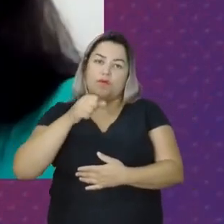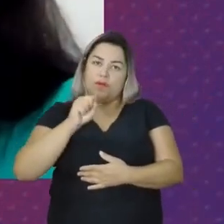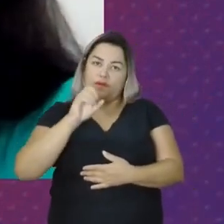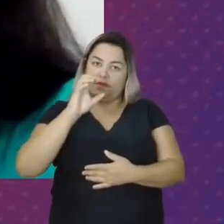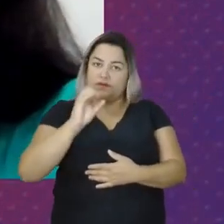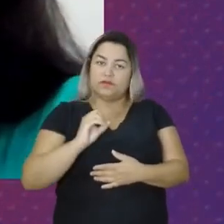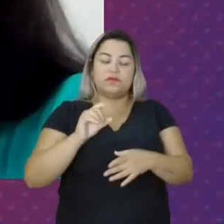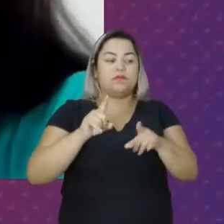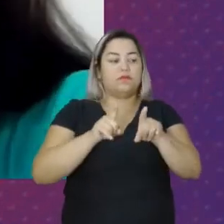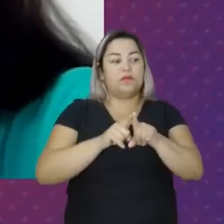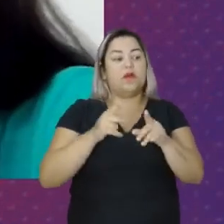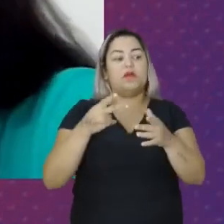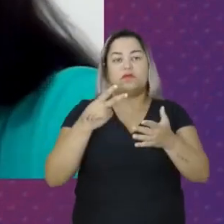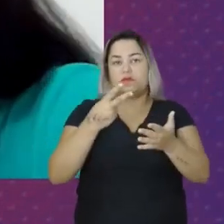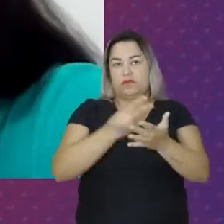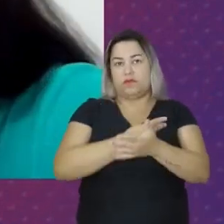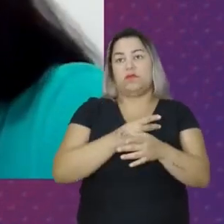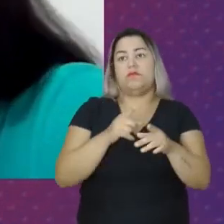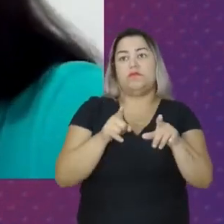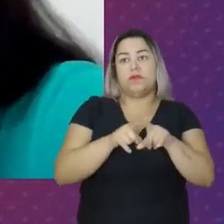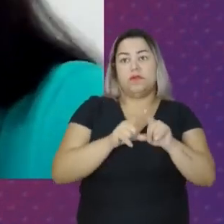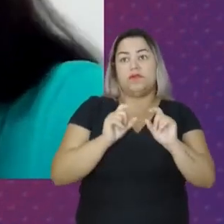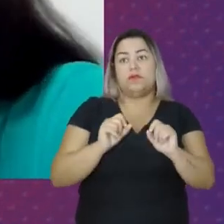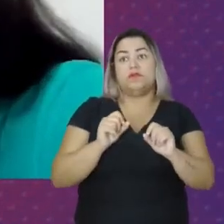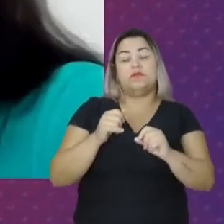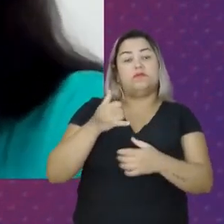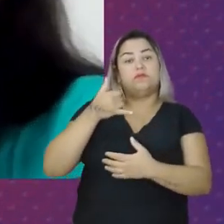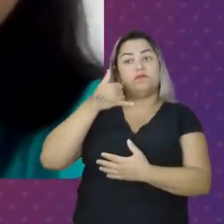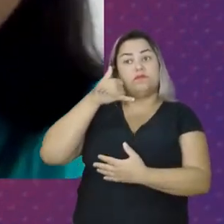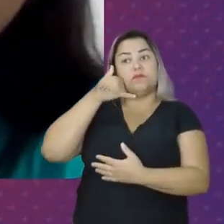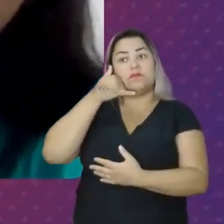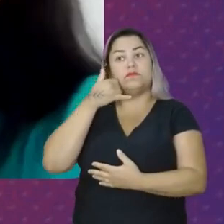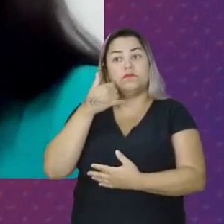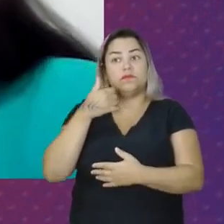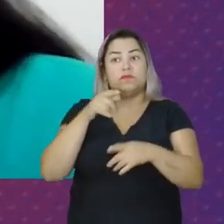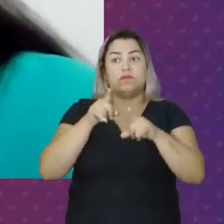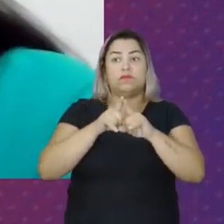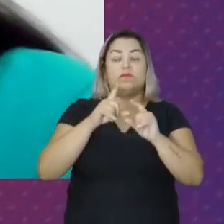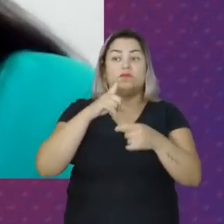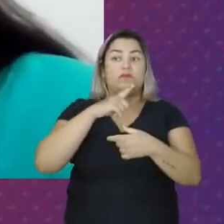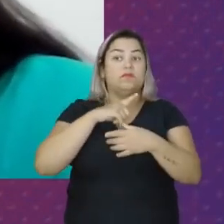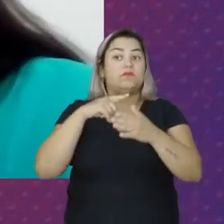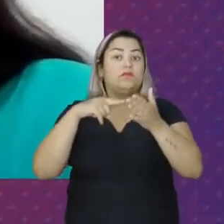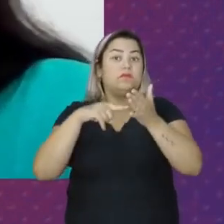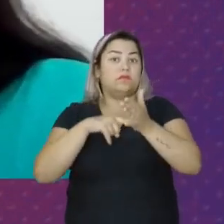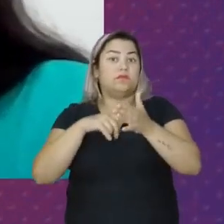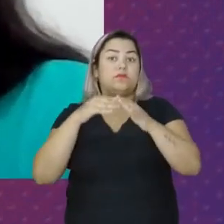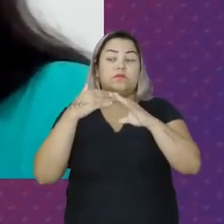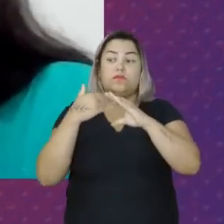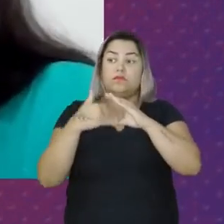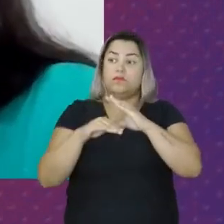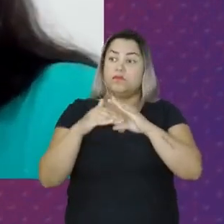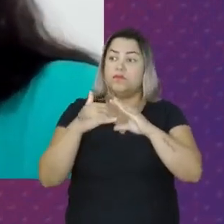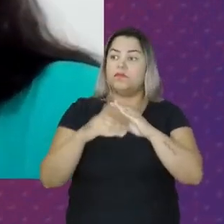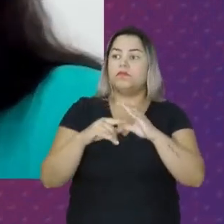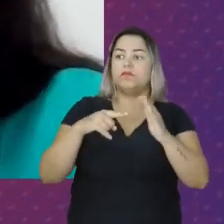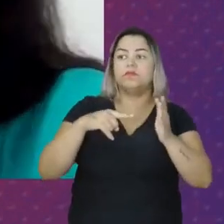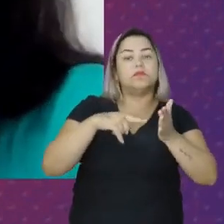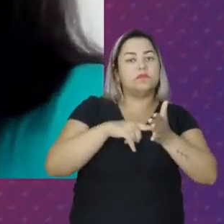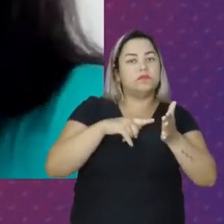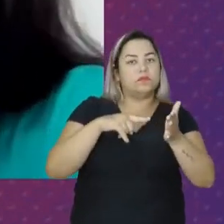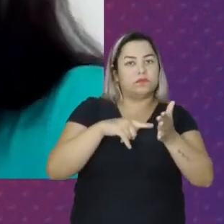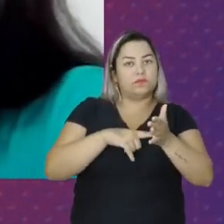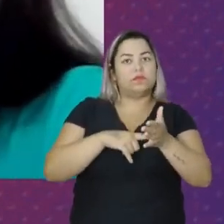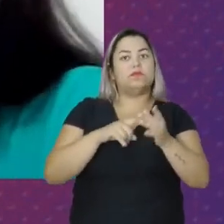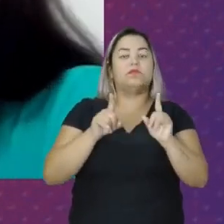incorpora oficialmente a função de disque denúncia, passando a receber e encaminhar denúncias, né? E